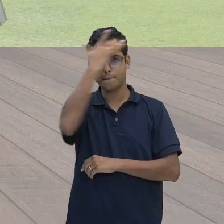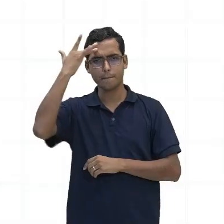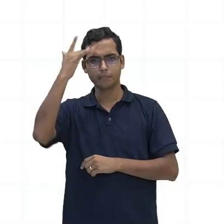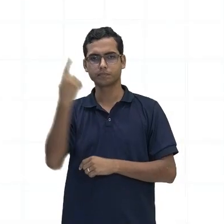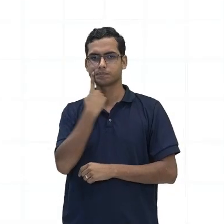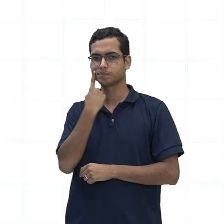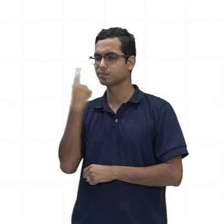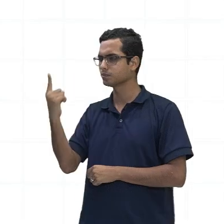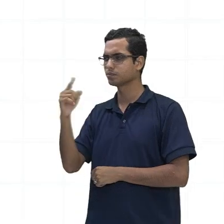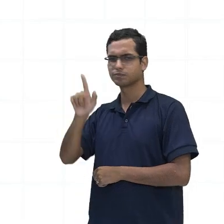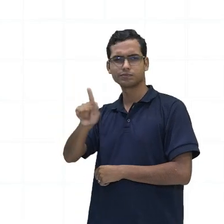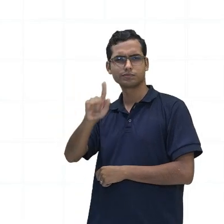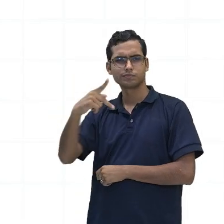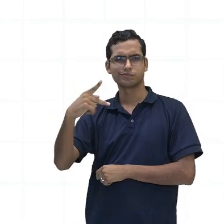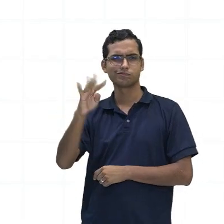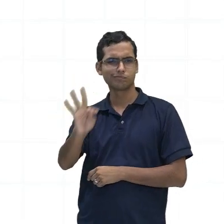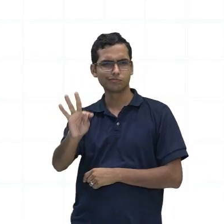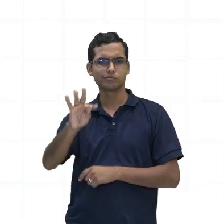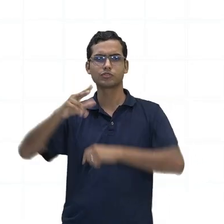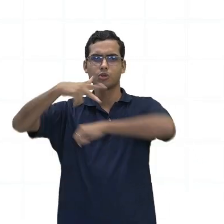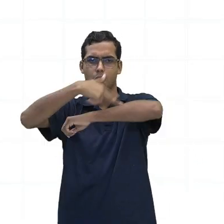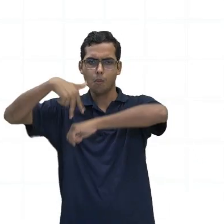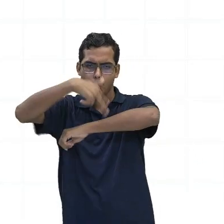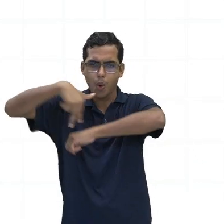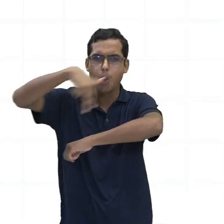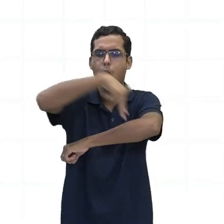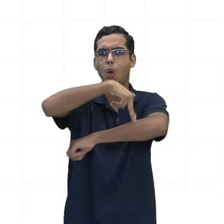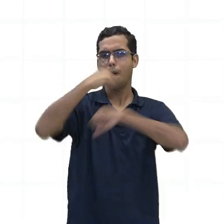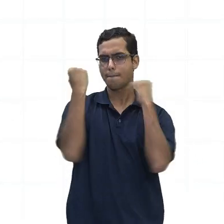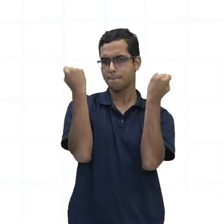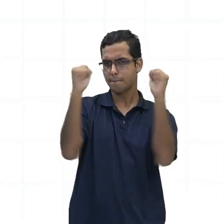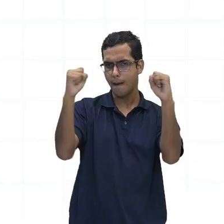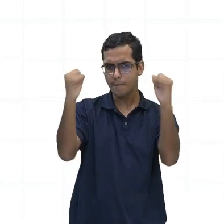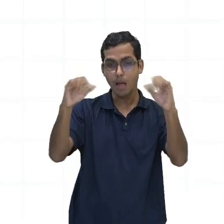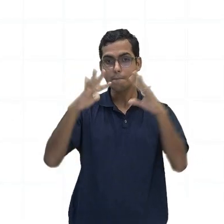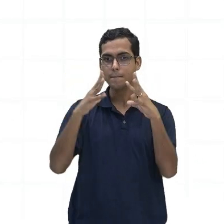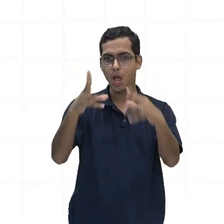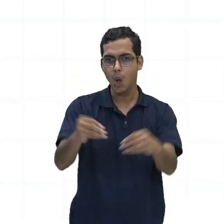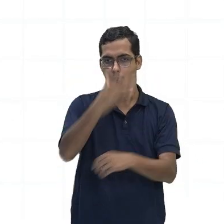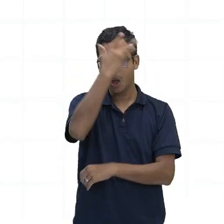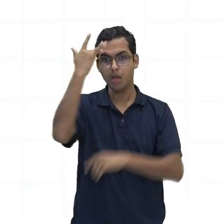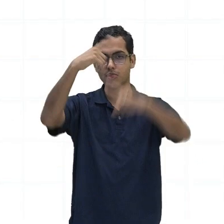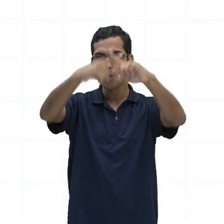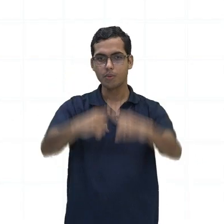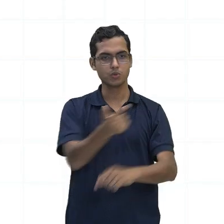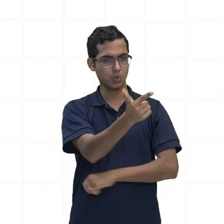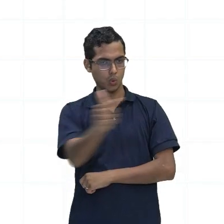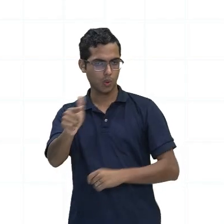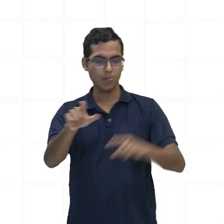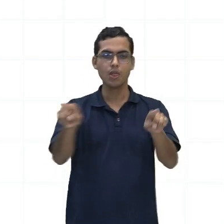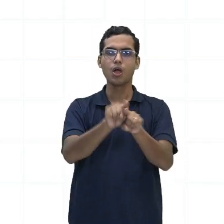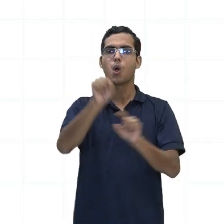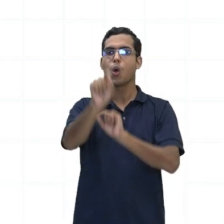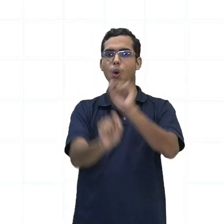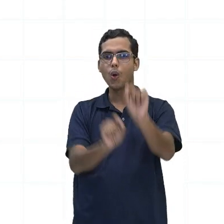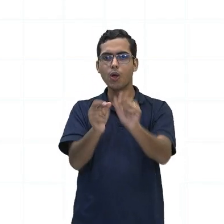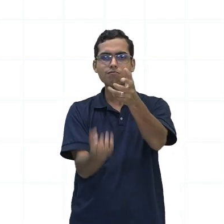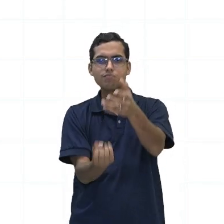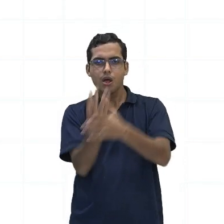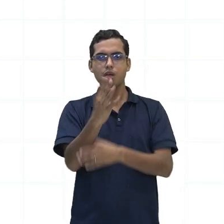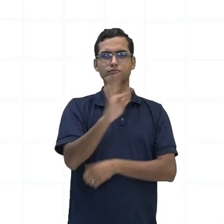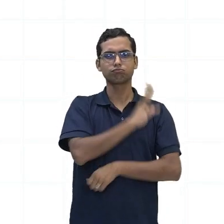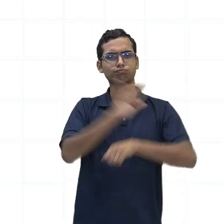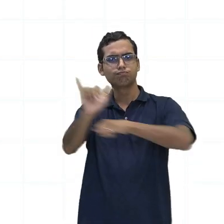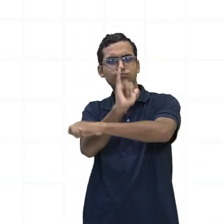Olha só. É uma forma de ginástica não competitiva criada a partir dos fundamentos e técnicas